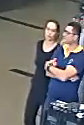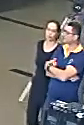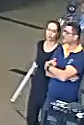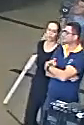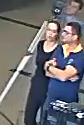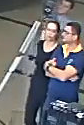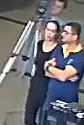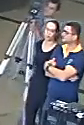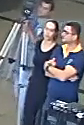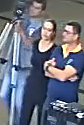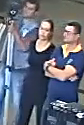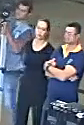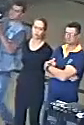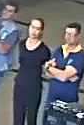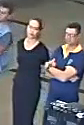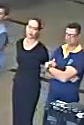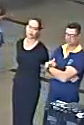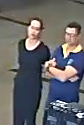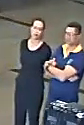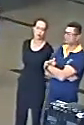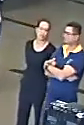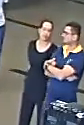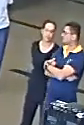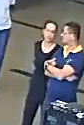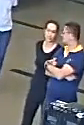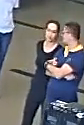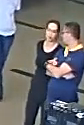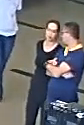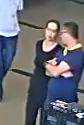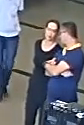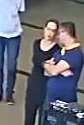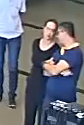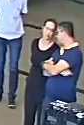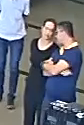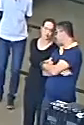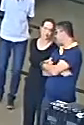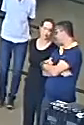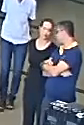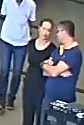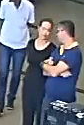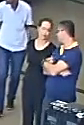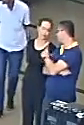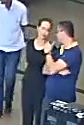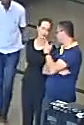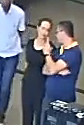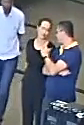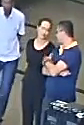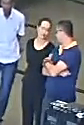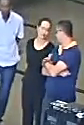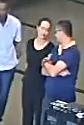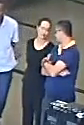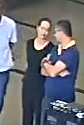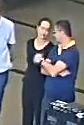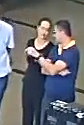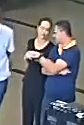de gente que gosta que ama e que faça acontecer Muito obrigado Dona